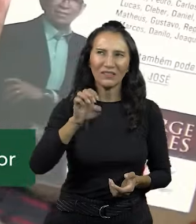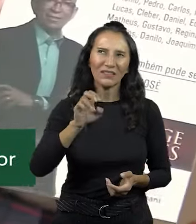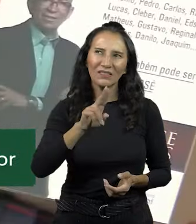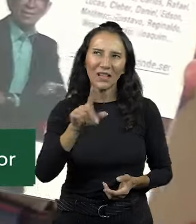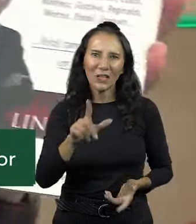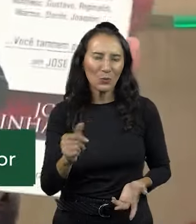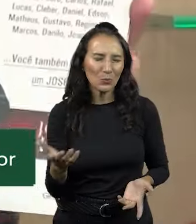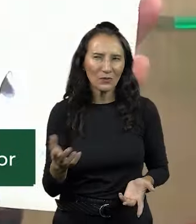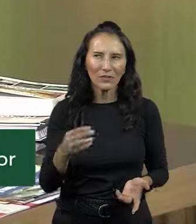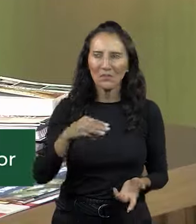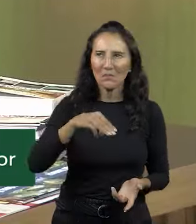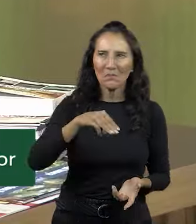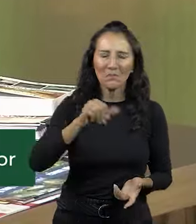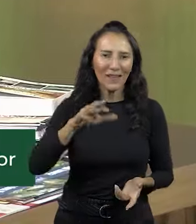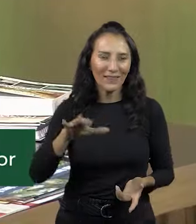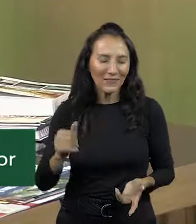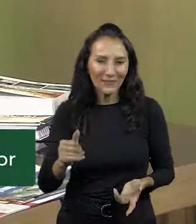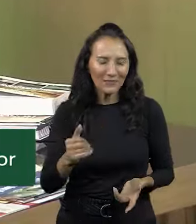Maria